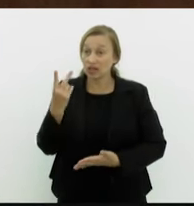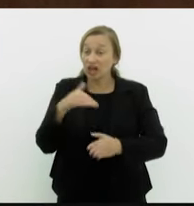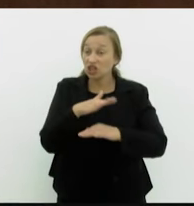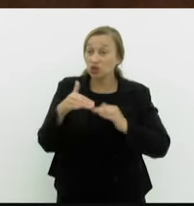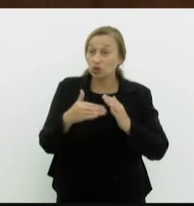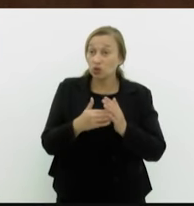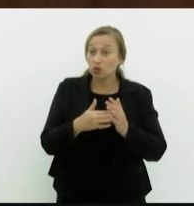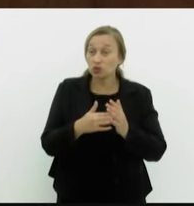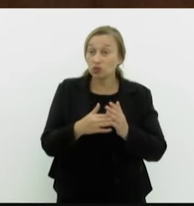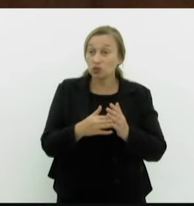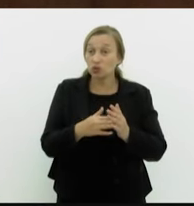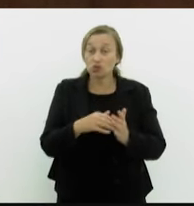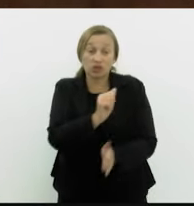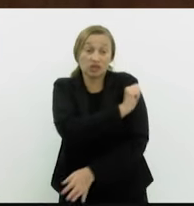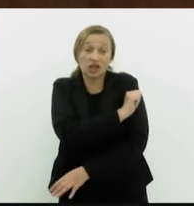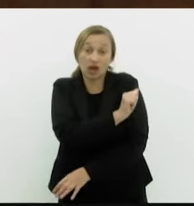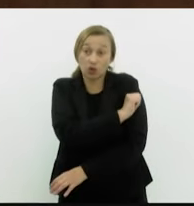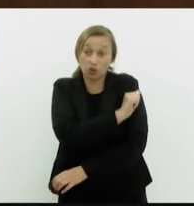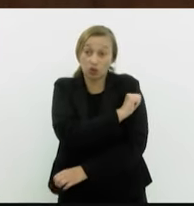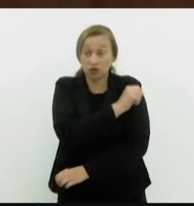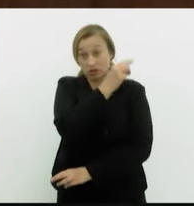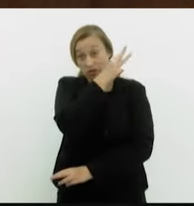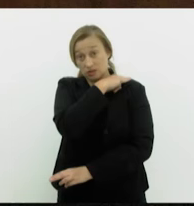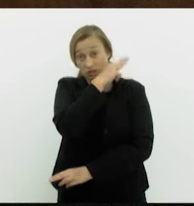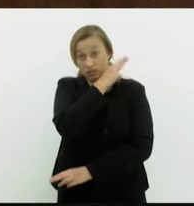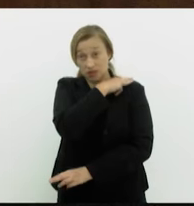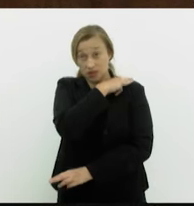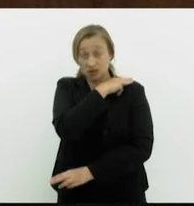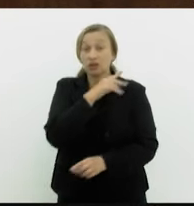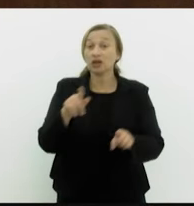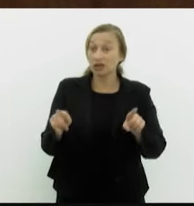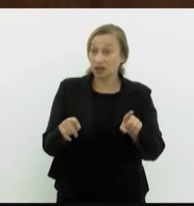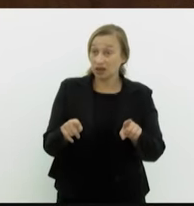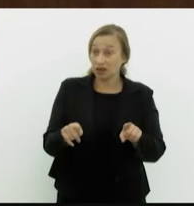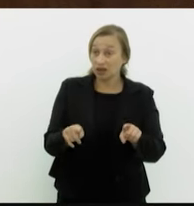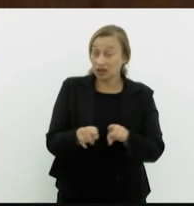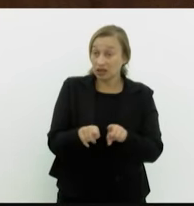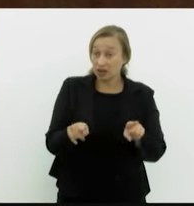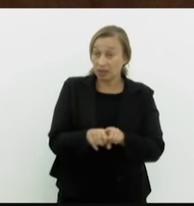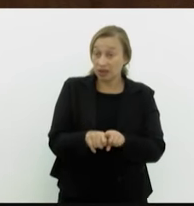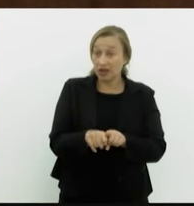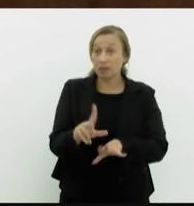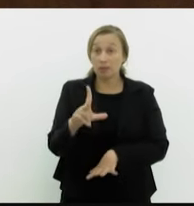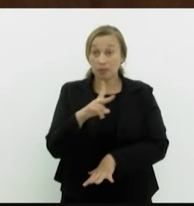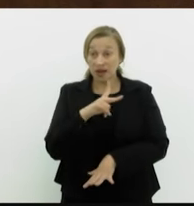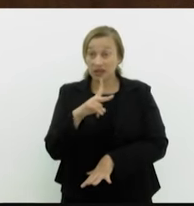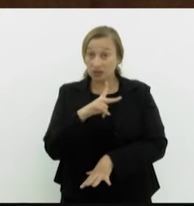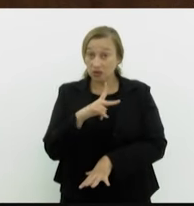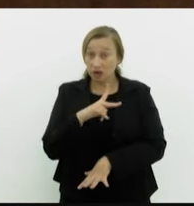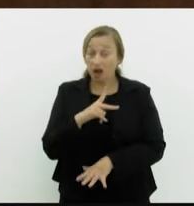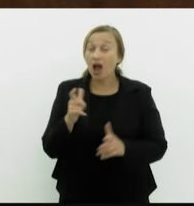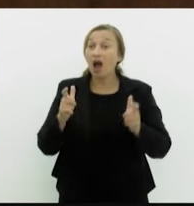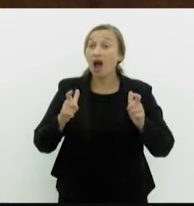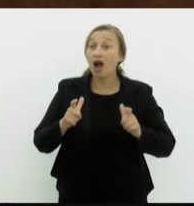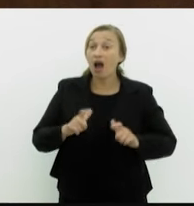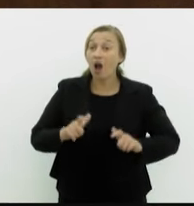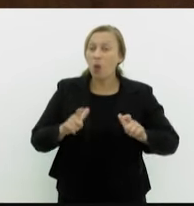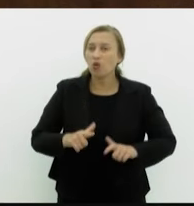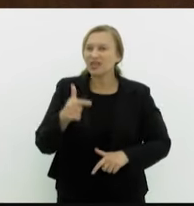alunos do ensino médio, da rede pública e também privada, onde terem no